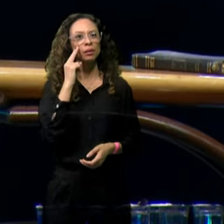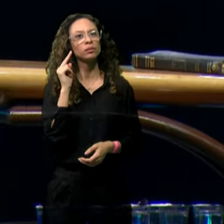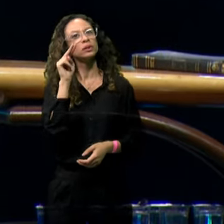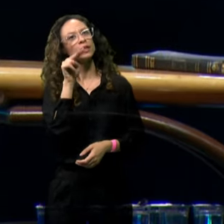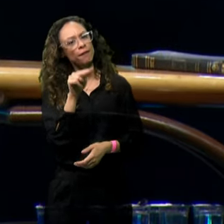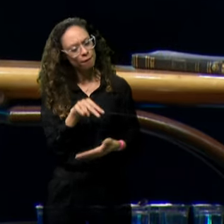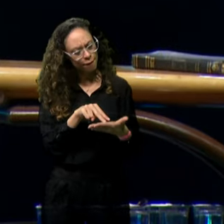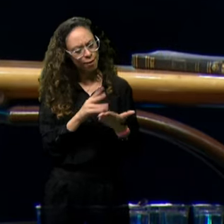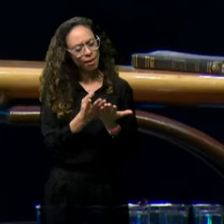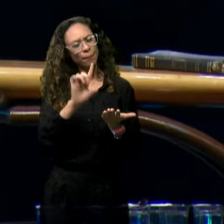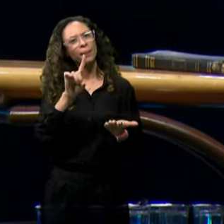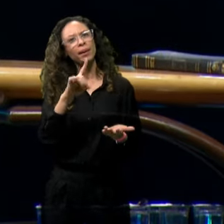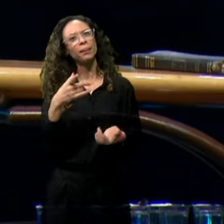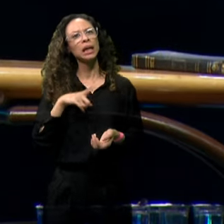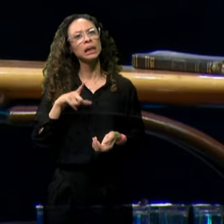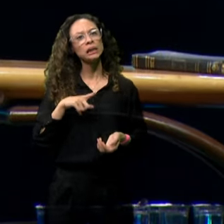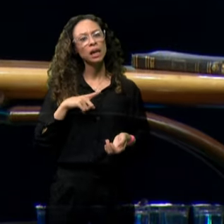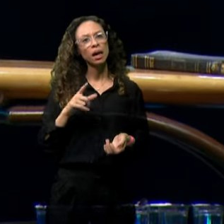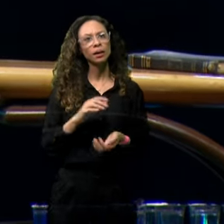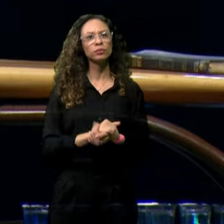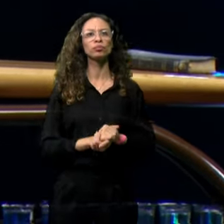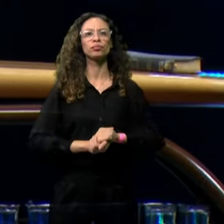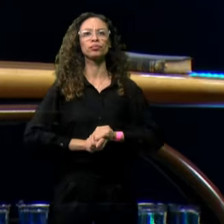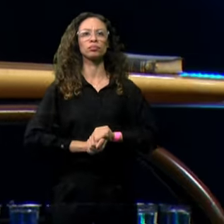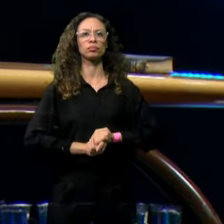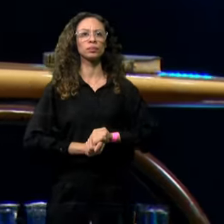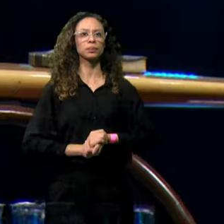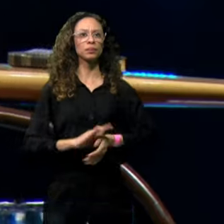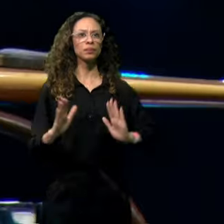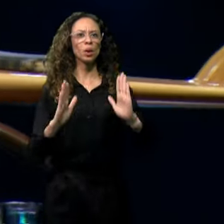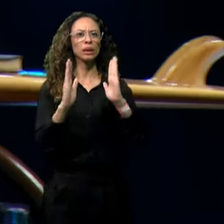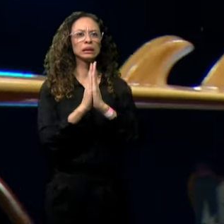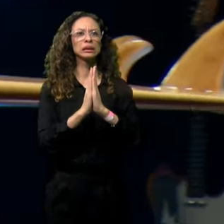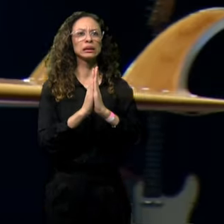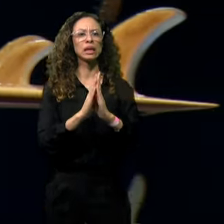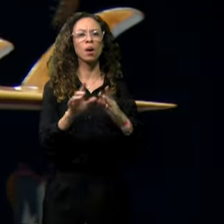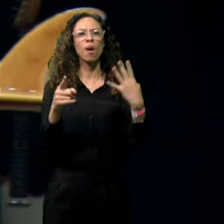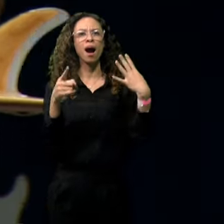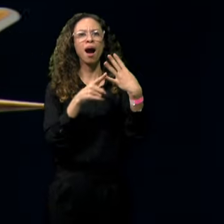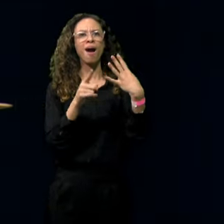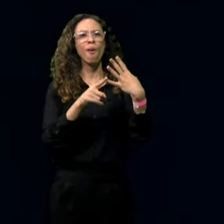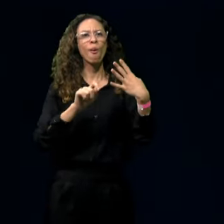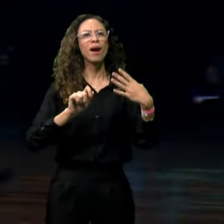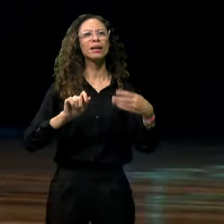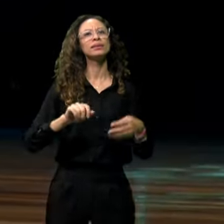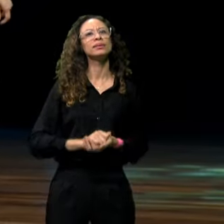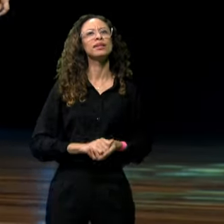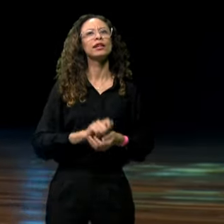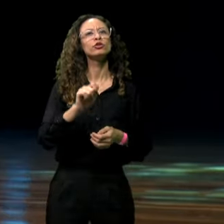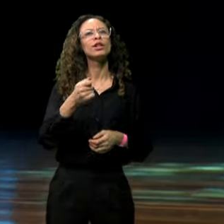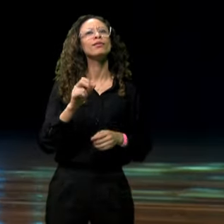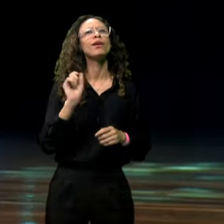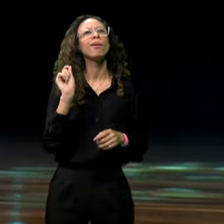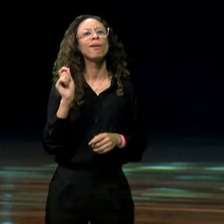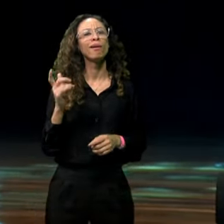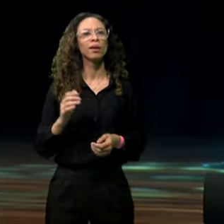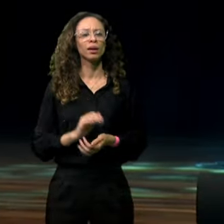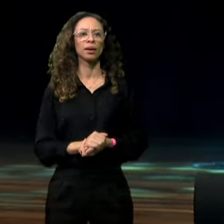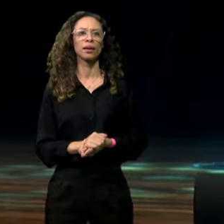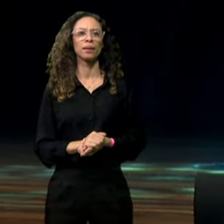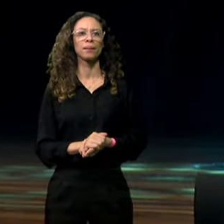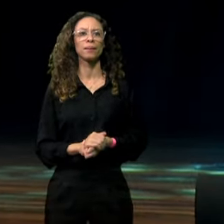diferente e fala de oração Qual é a quarta chave aqui a resposta tá no livro de